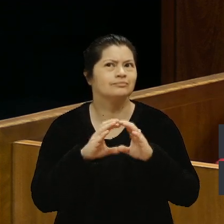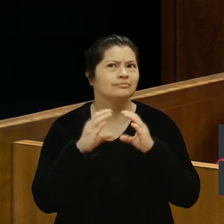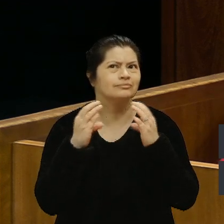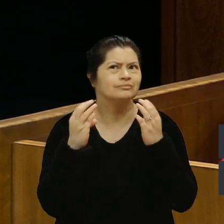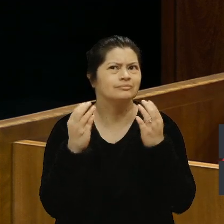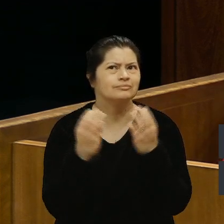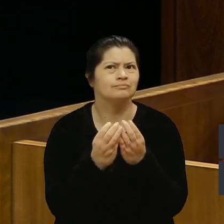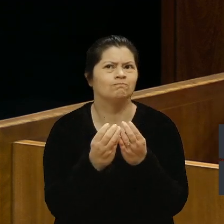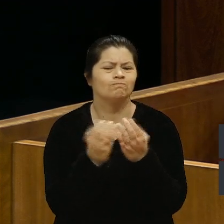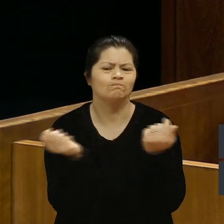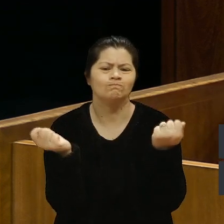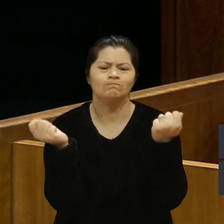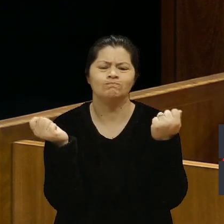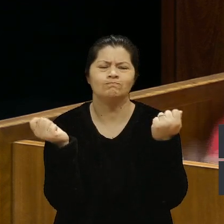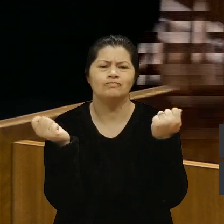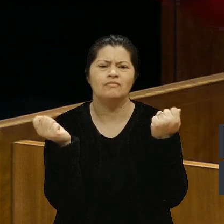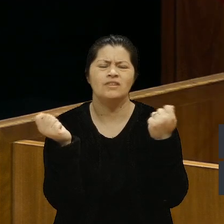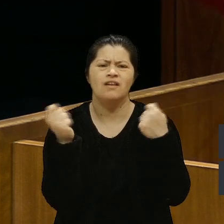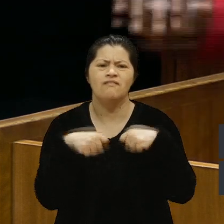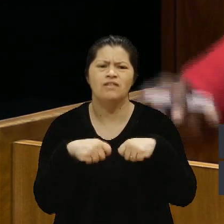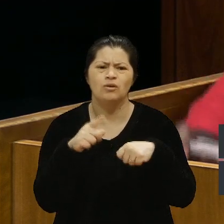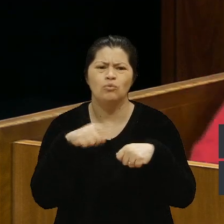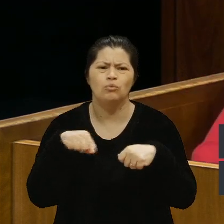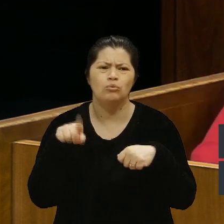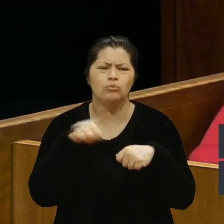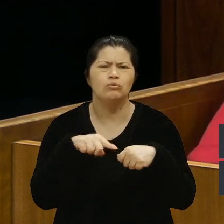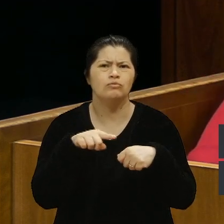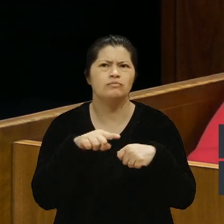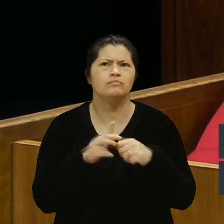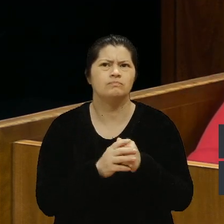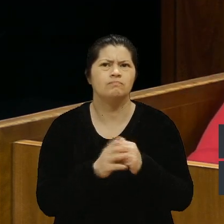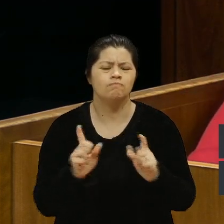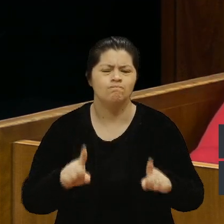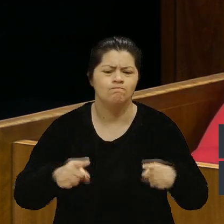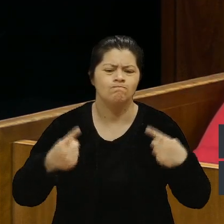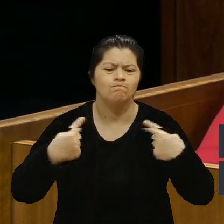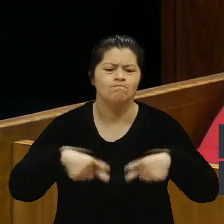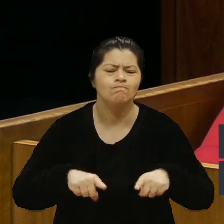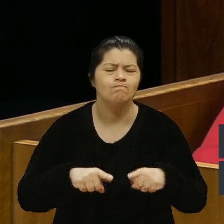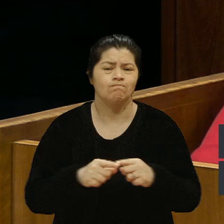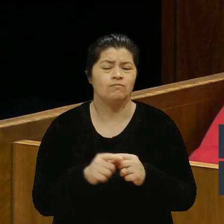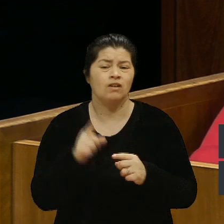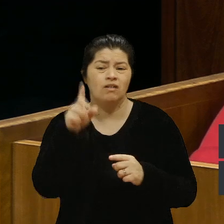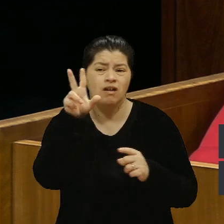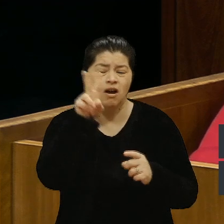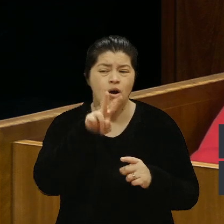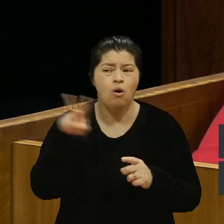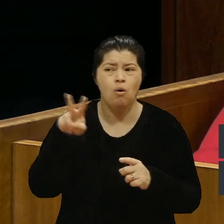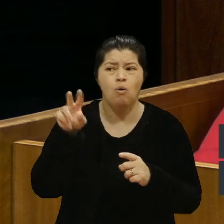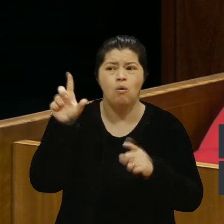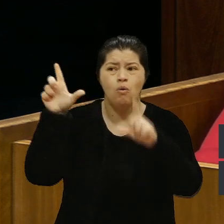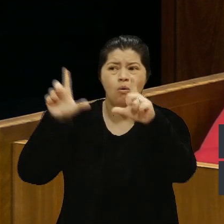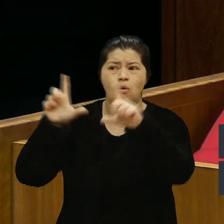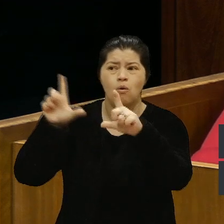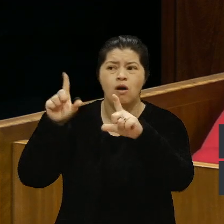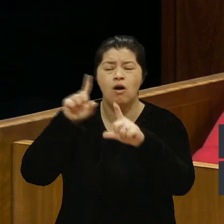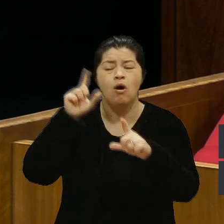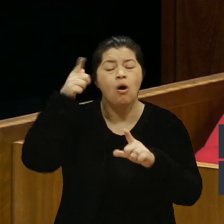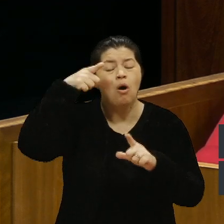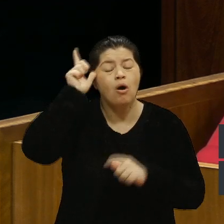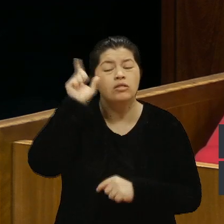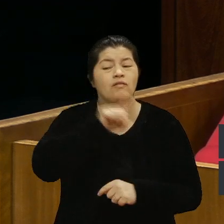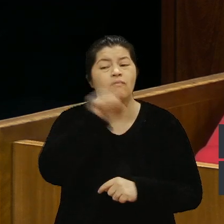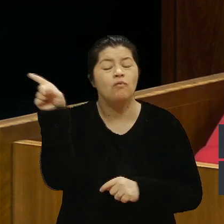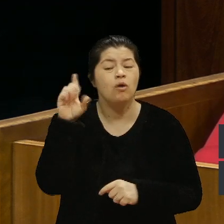passando por um desafio maior. Como você pode ver na TV, ontem eu estive lá em Porto Alegre